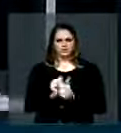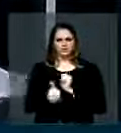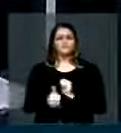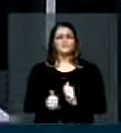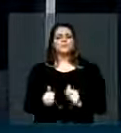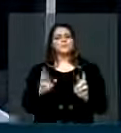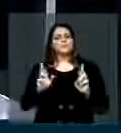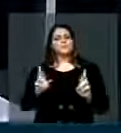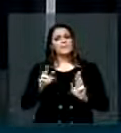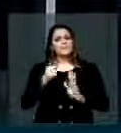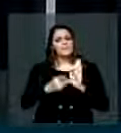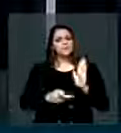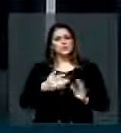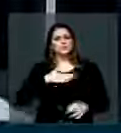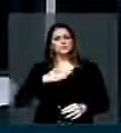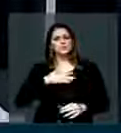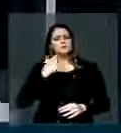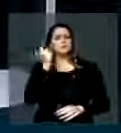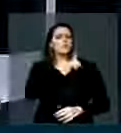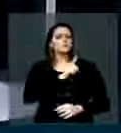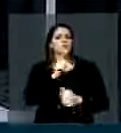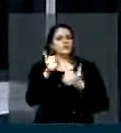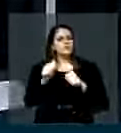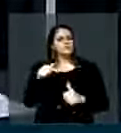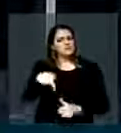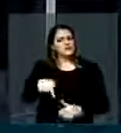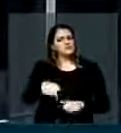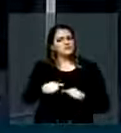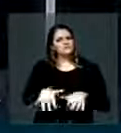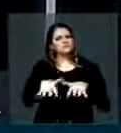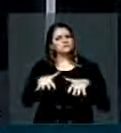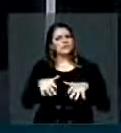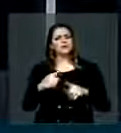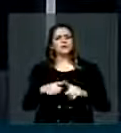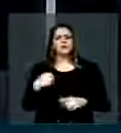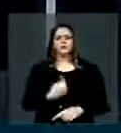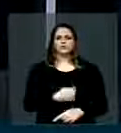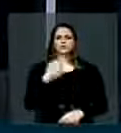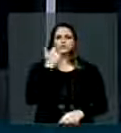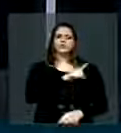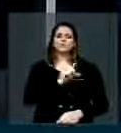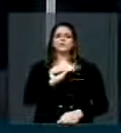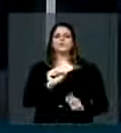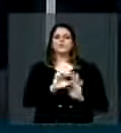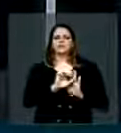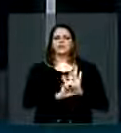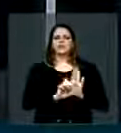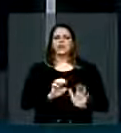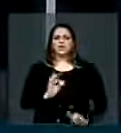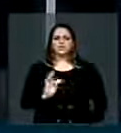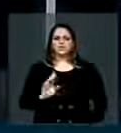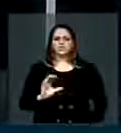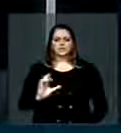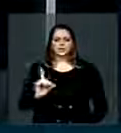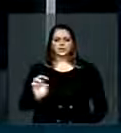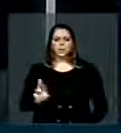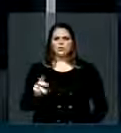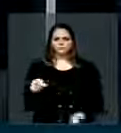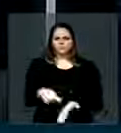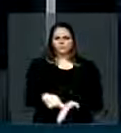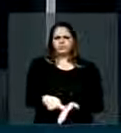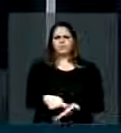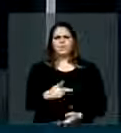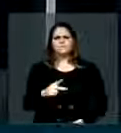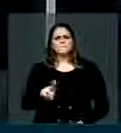que esse nosso projeto possa ser analisado o mais rápido possível, para que a gente possa ver o Estatuto do Torcedor sendo mais rígido e